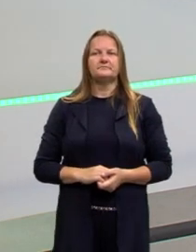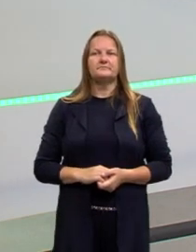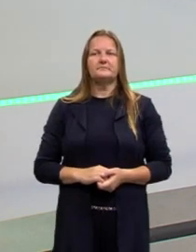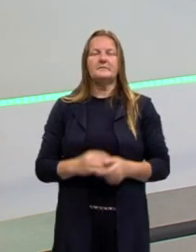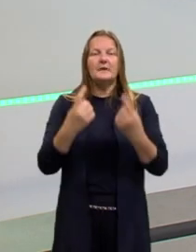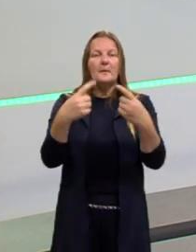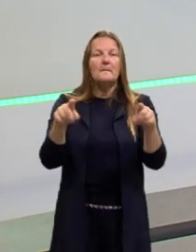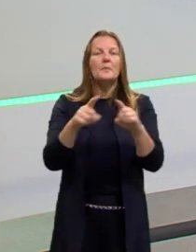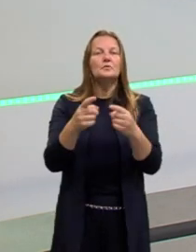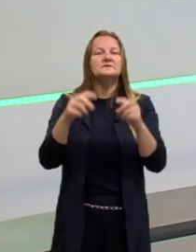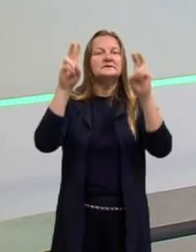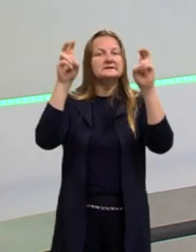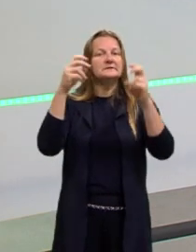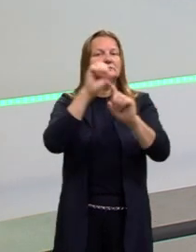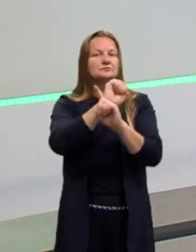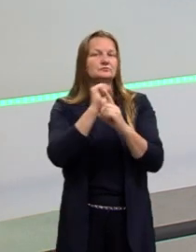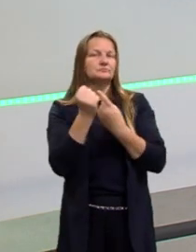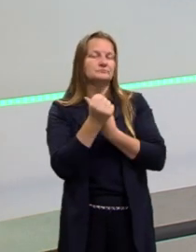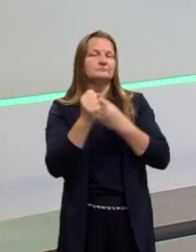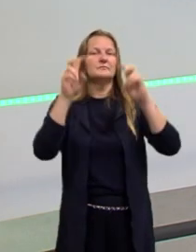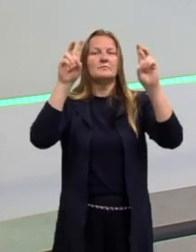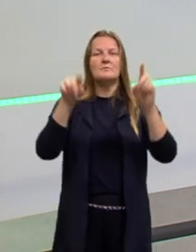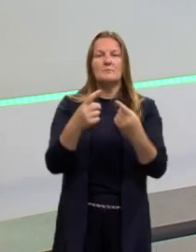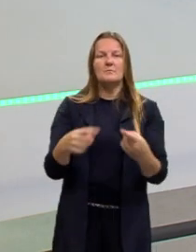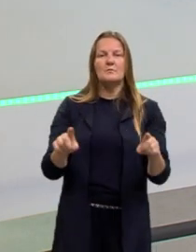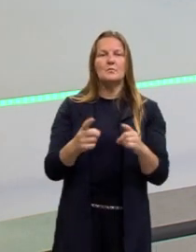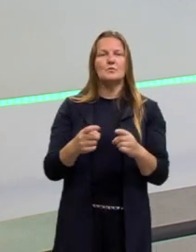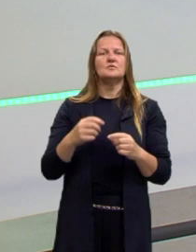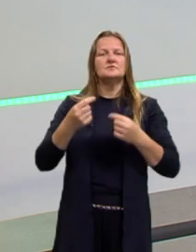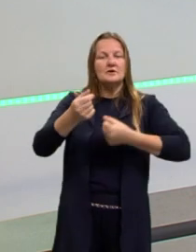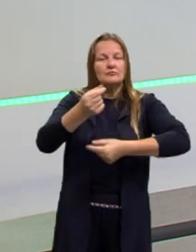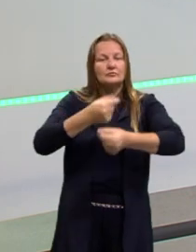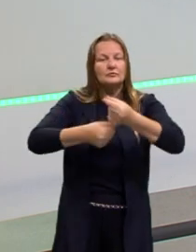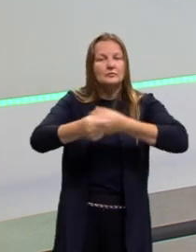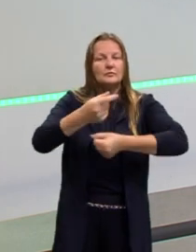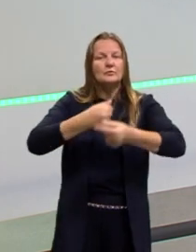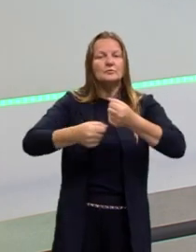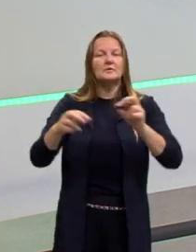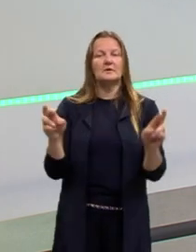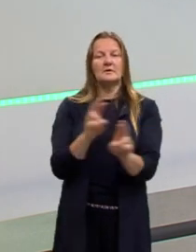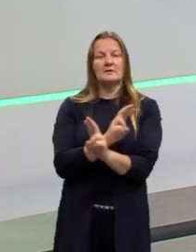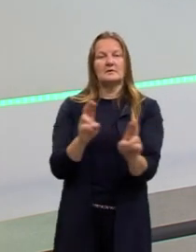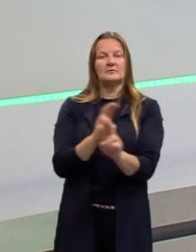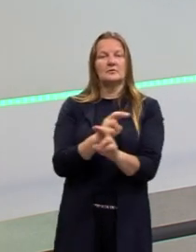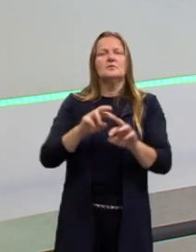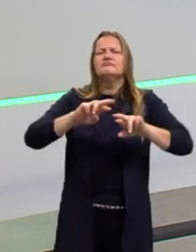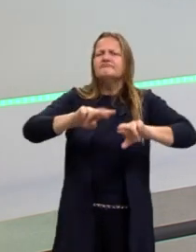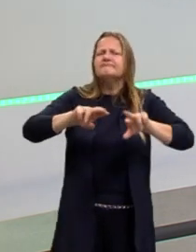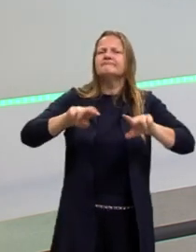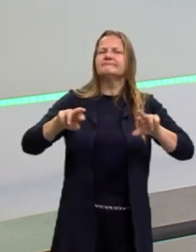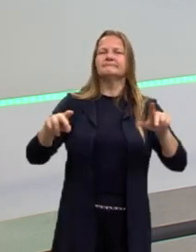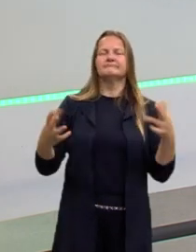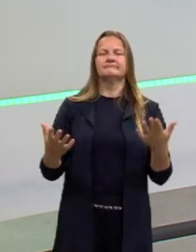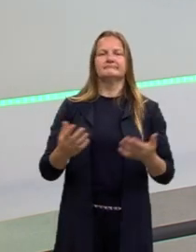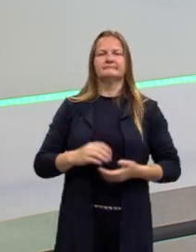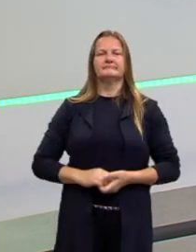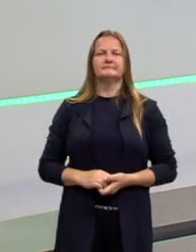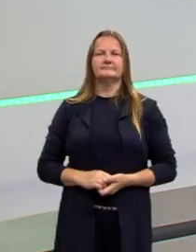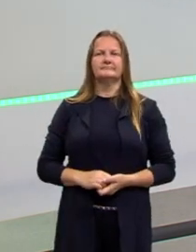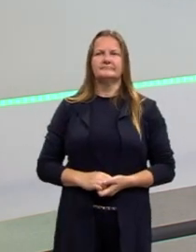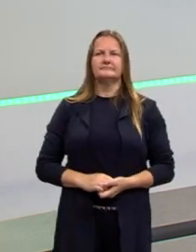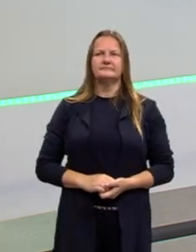temas sociais né traz temas sobre economia sobre relações e assim assim por diante